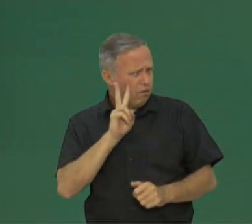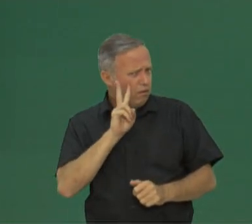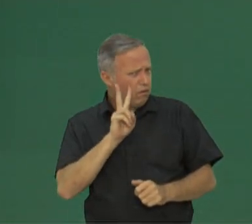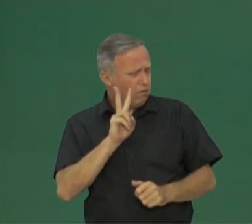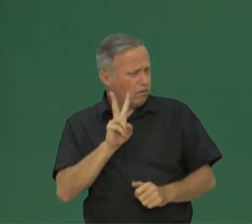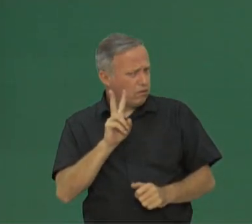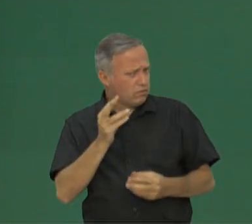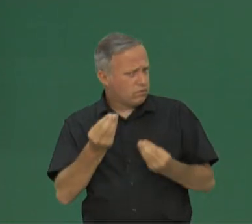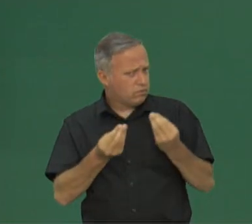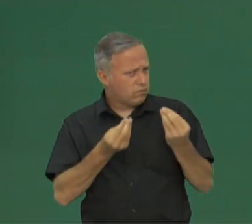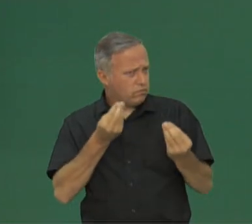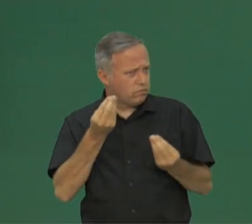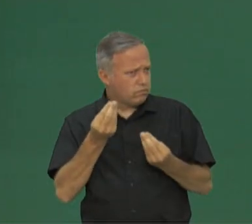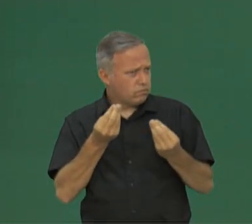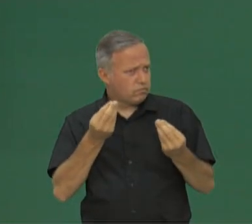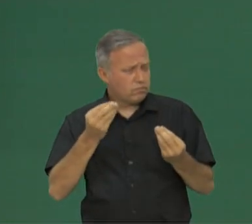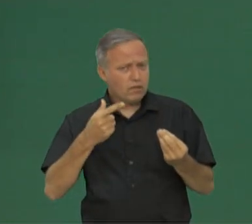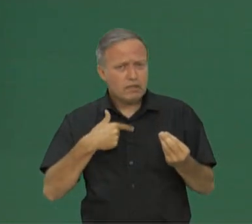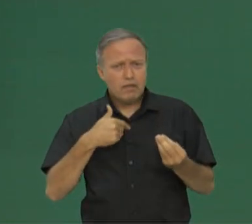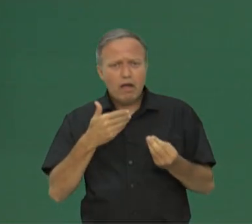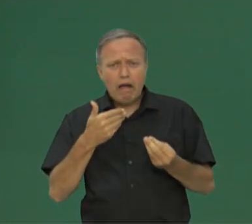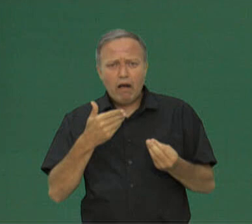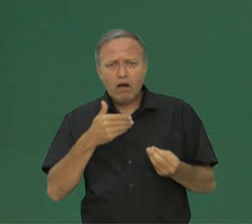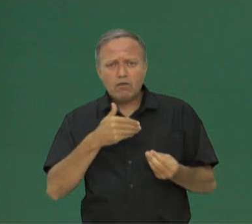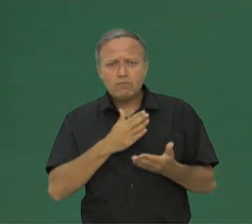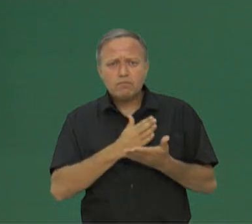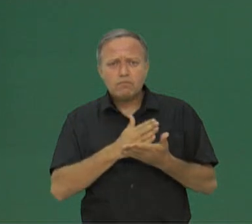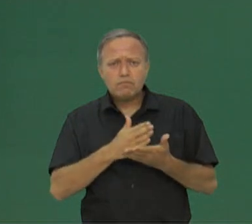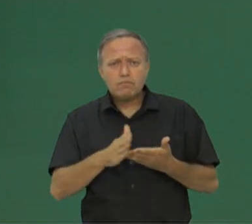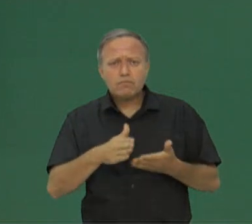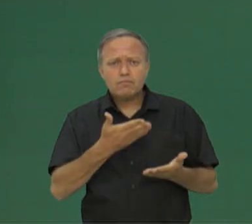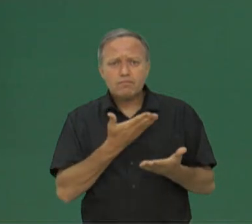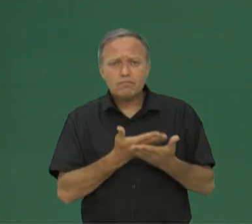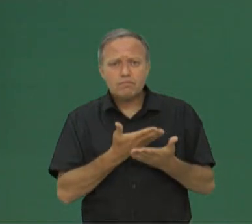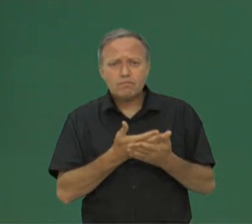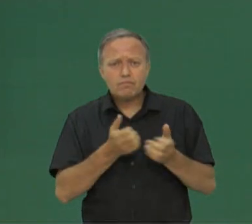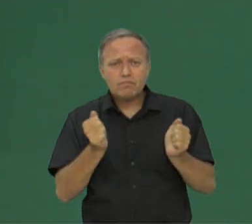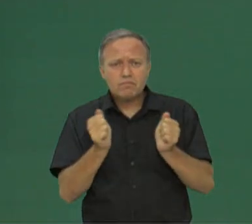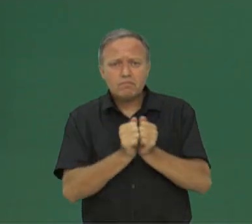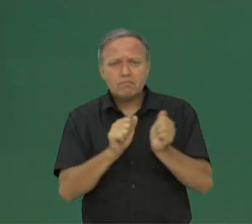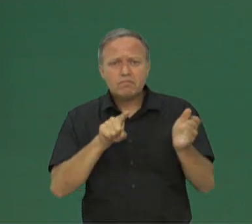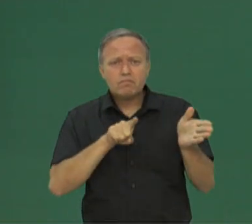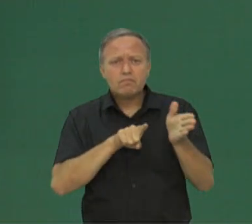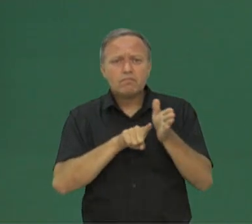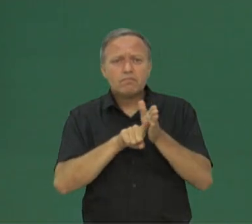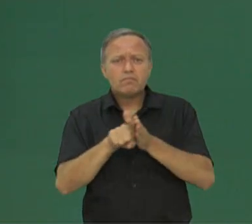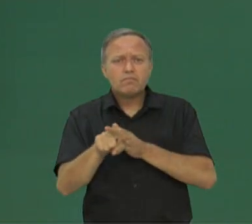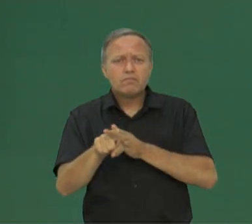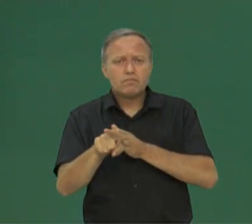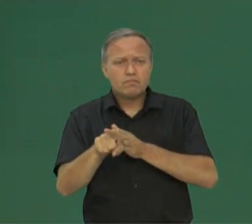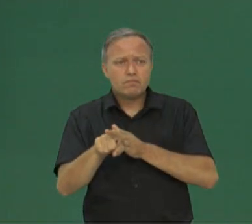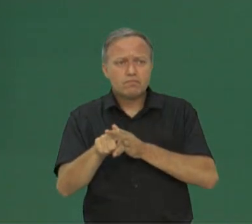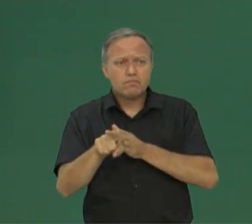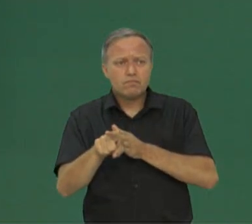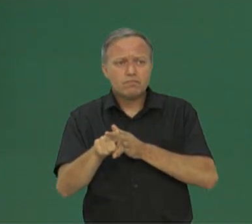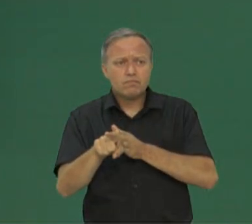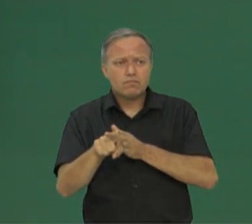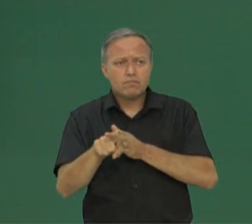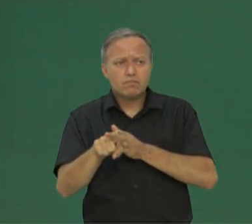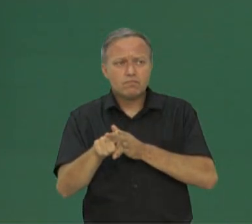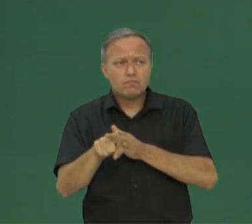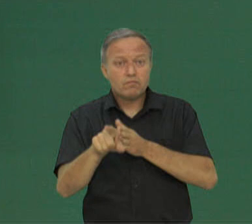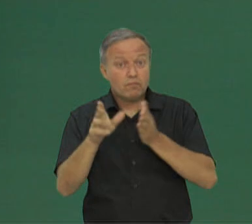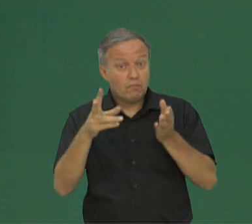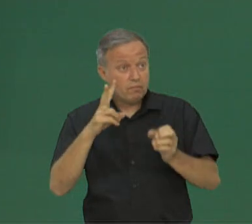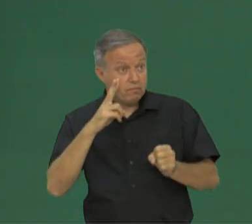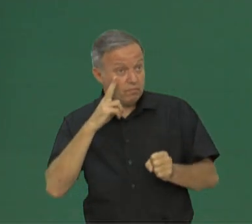assim, professora? Você mal começou a aula, já começou com o exercício. Claro. Ué. A